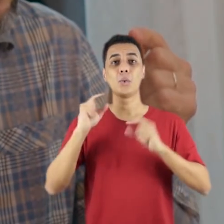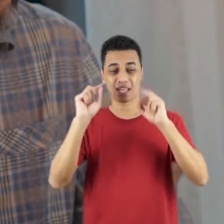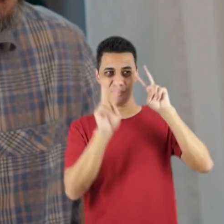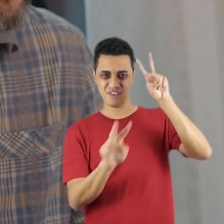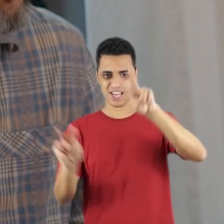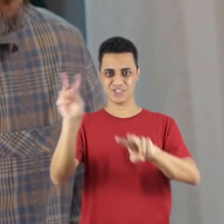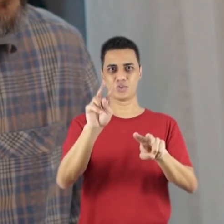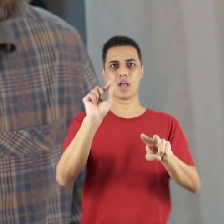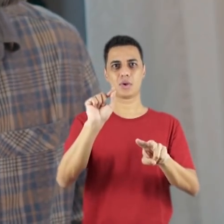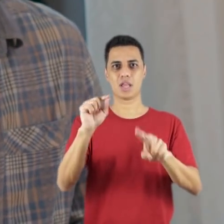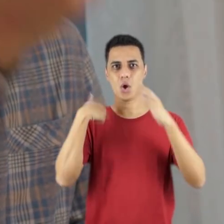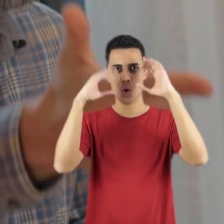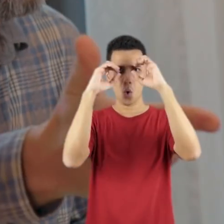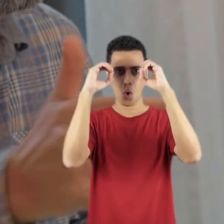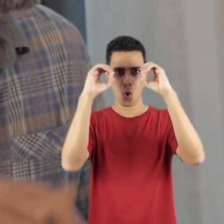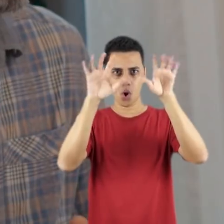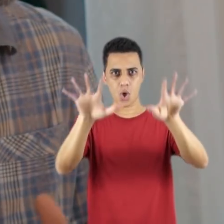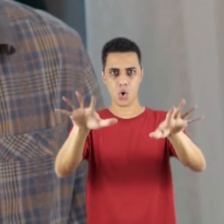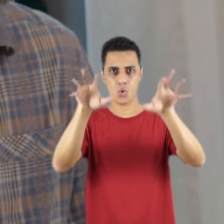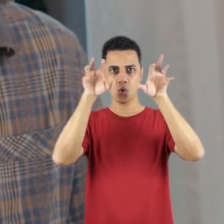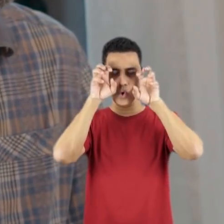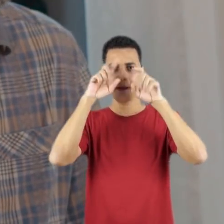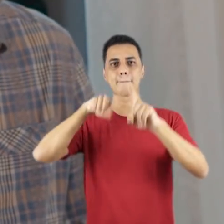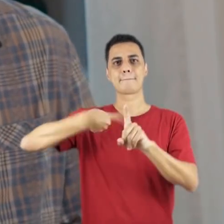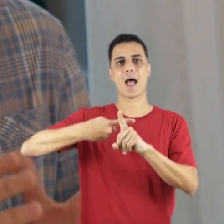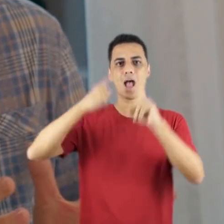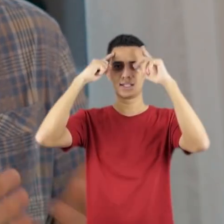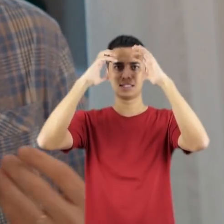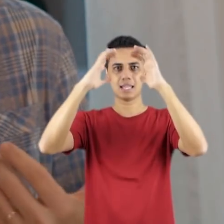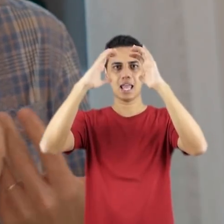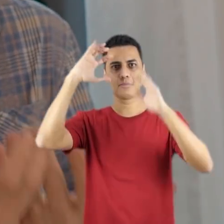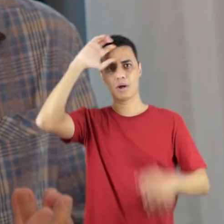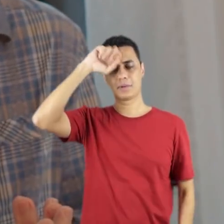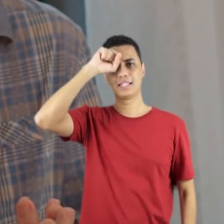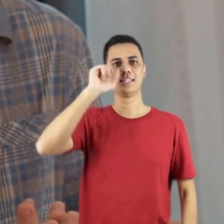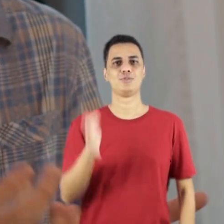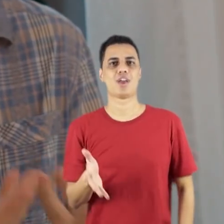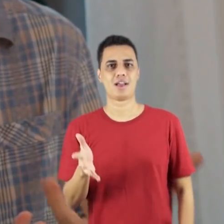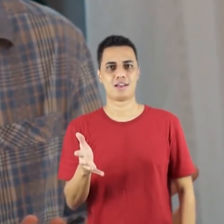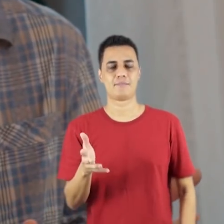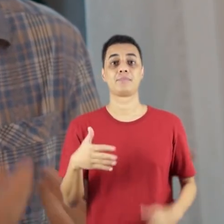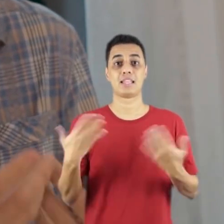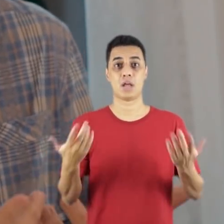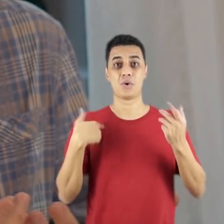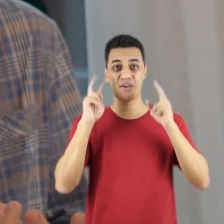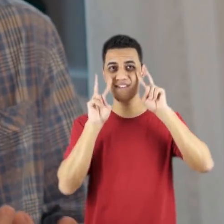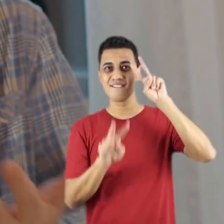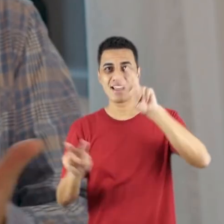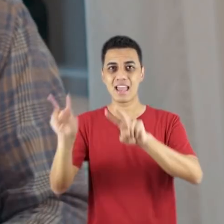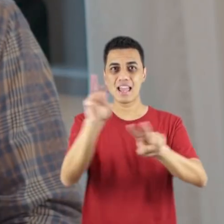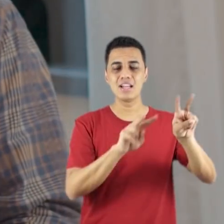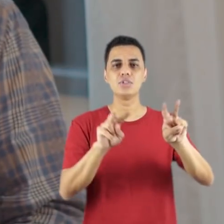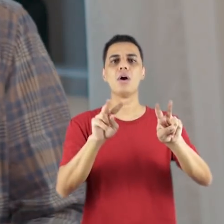olho capta com aquilo que o meu cérebro aprendeu sobre o que eu estou vendo. Então, na verdade, o que eu vejo é interpretado de acordo com